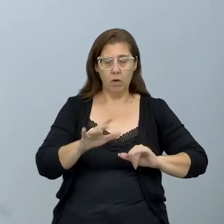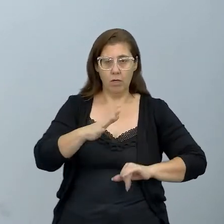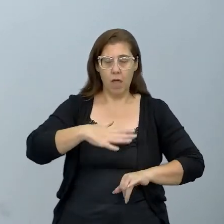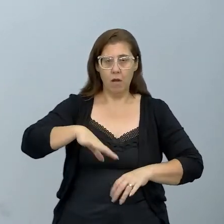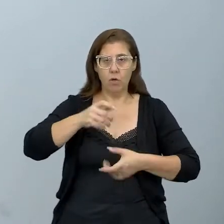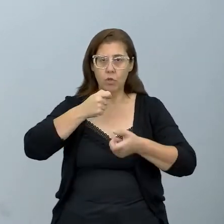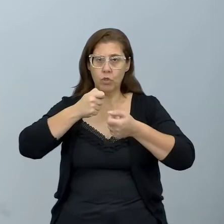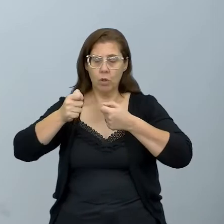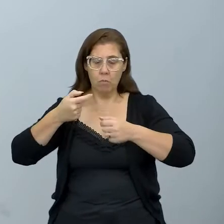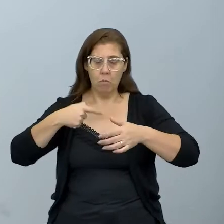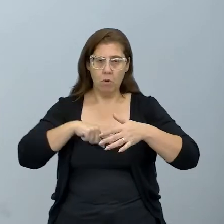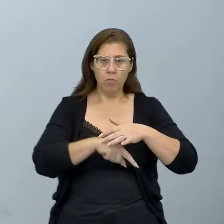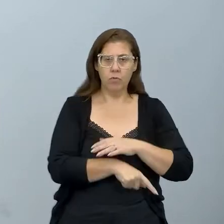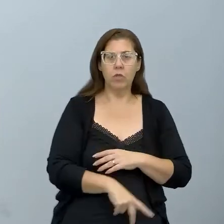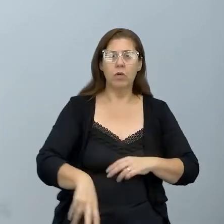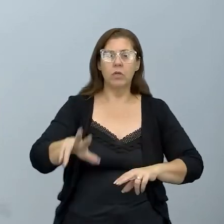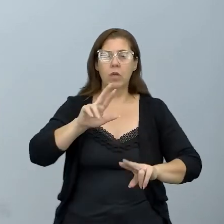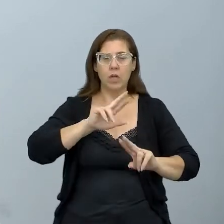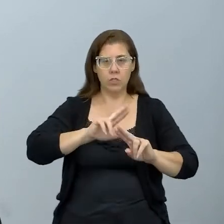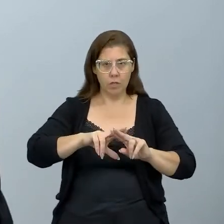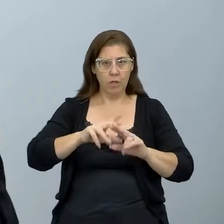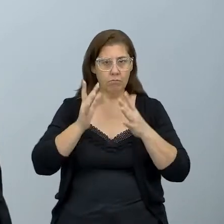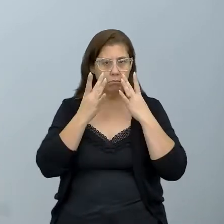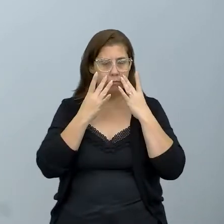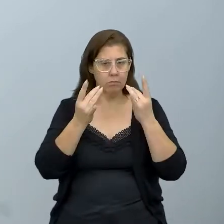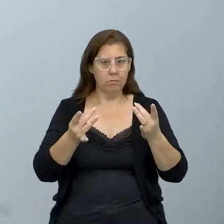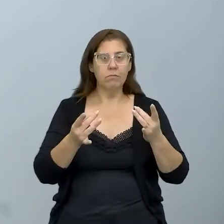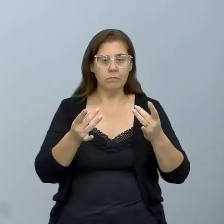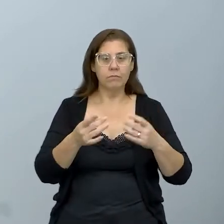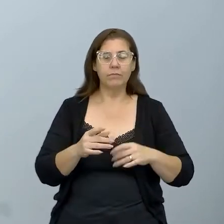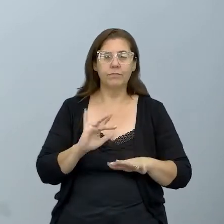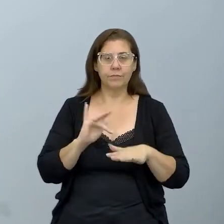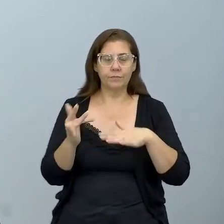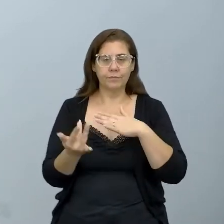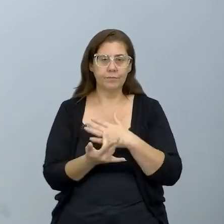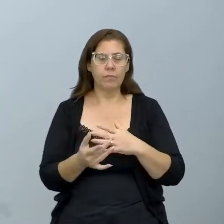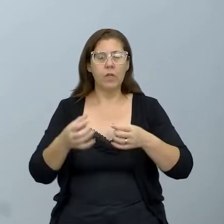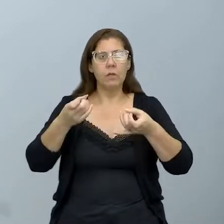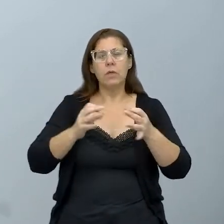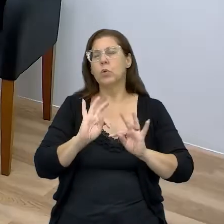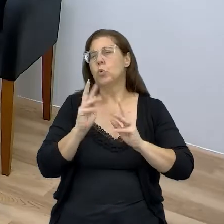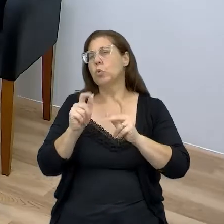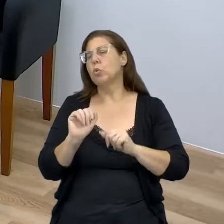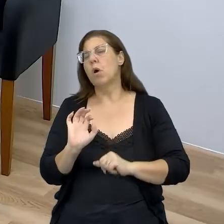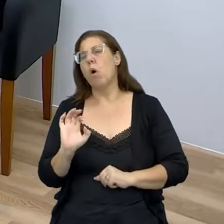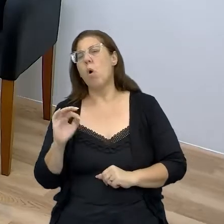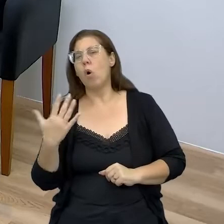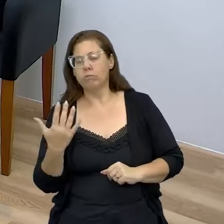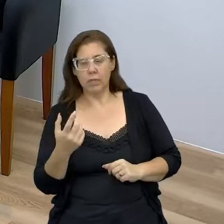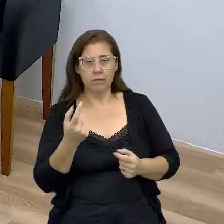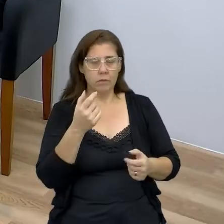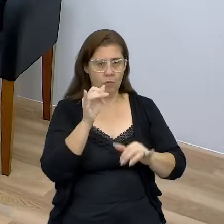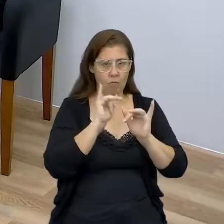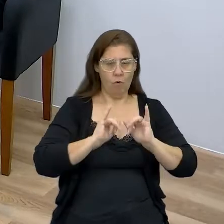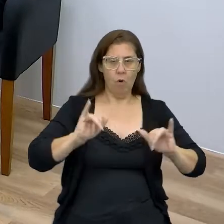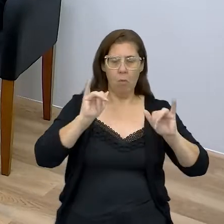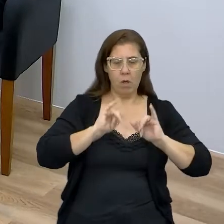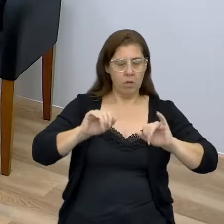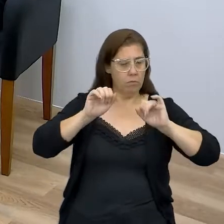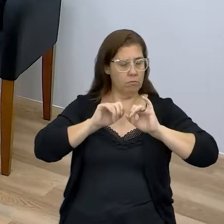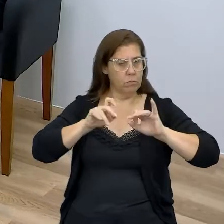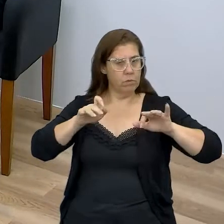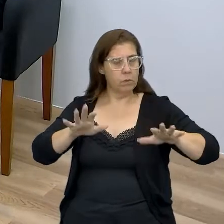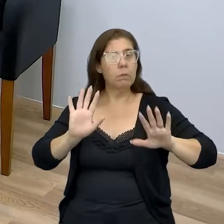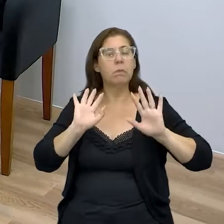Jornalística, no aprofundamento hashtag Se Liga na Mídia. A gente fala de jornalismo, fala de tudo como funciona essa máquina aí de informação, mas eu